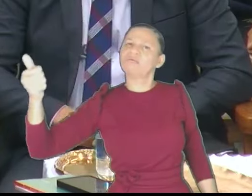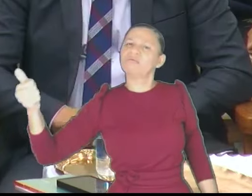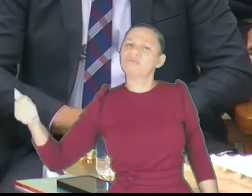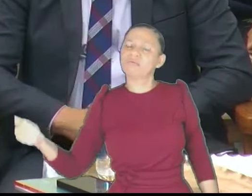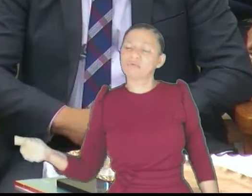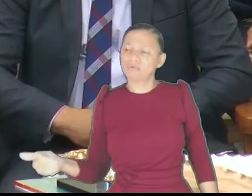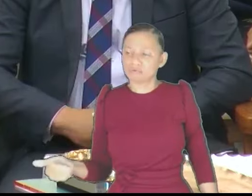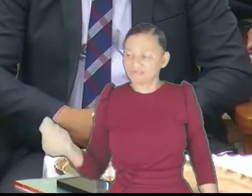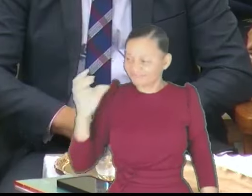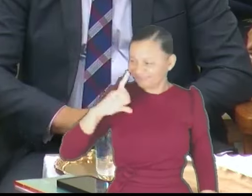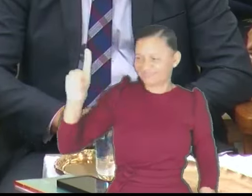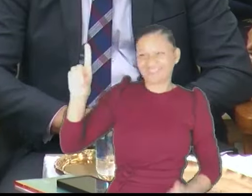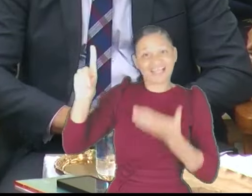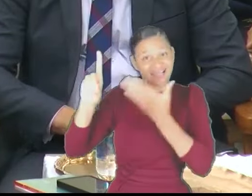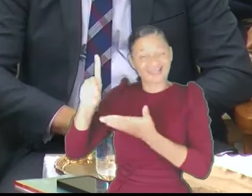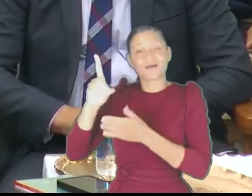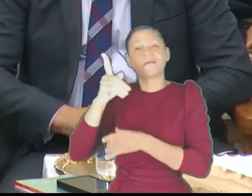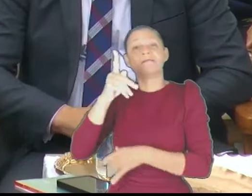Ele é o provedor.